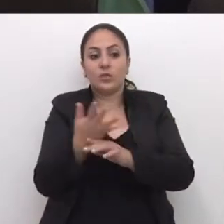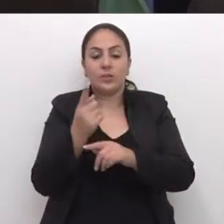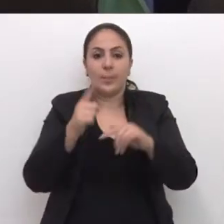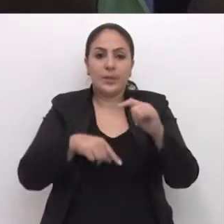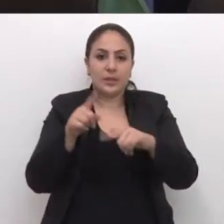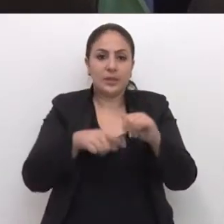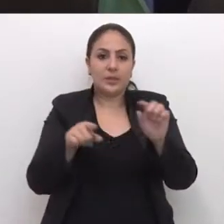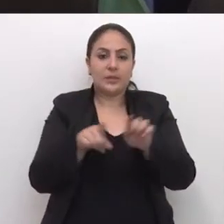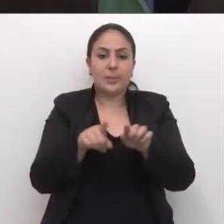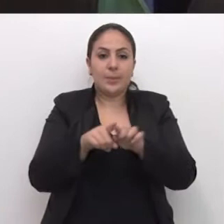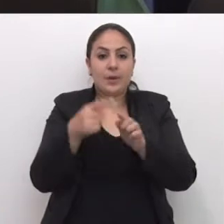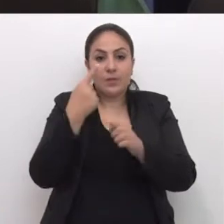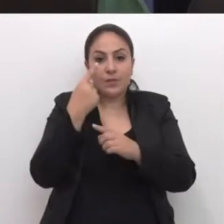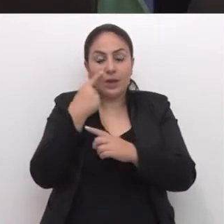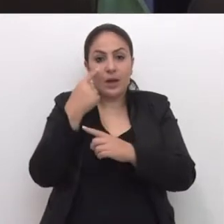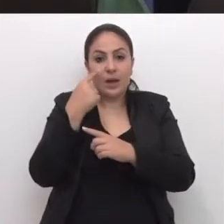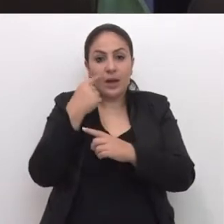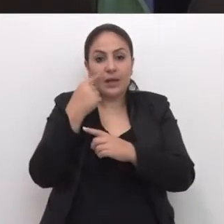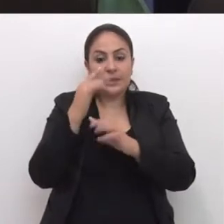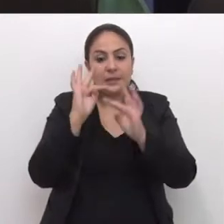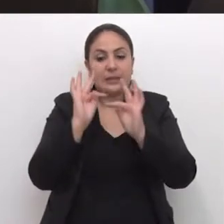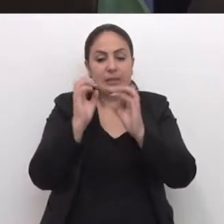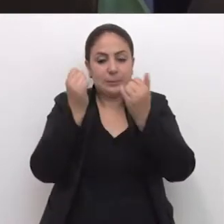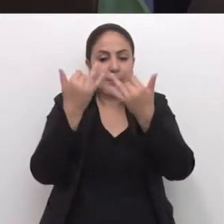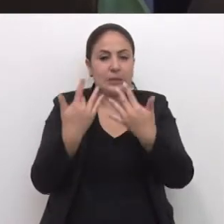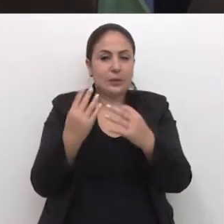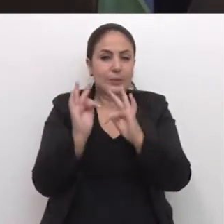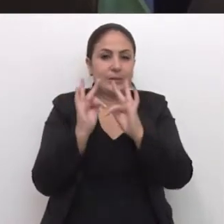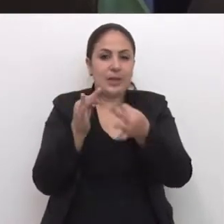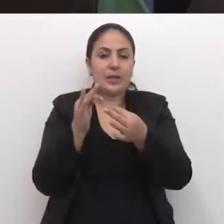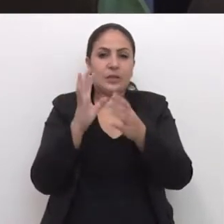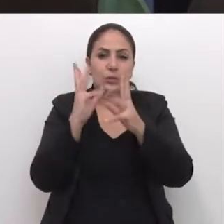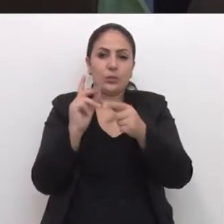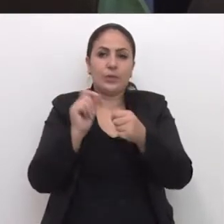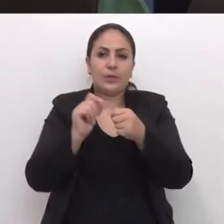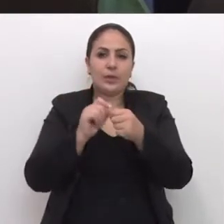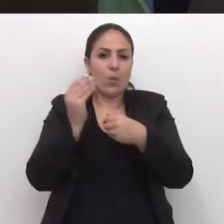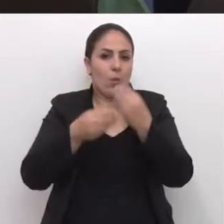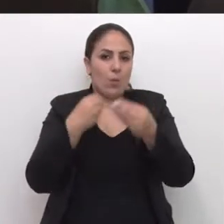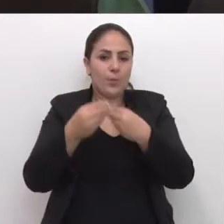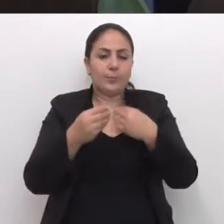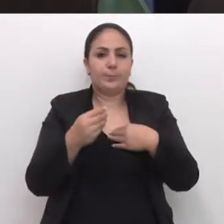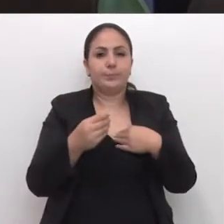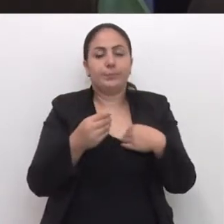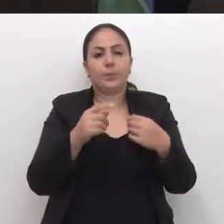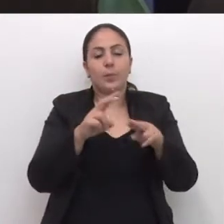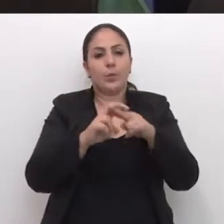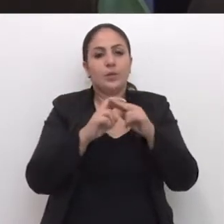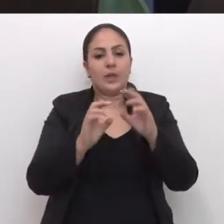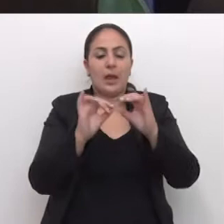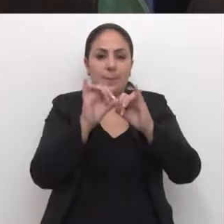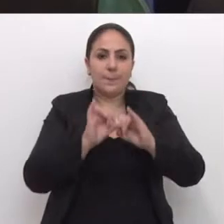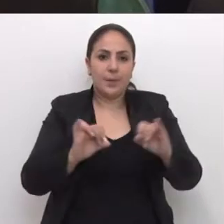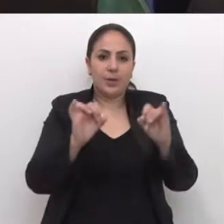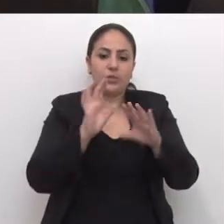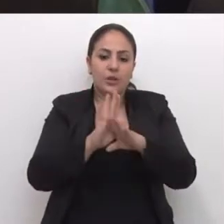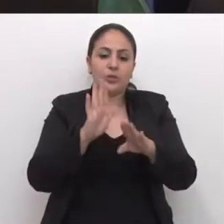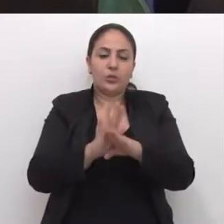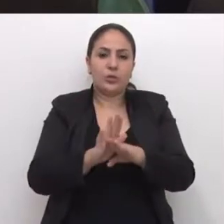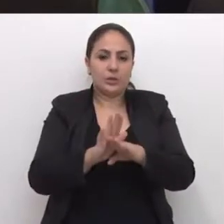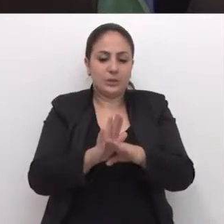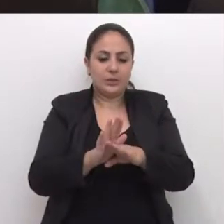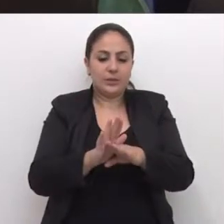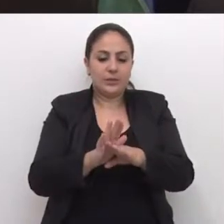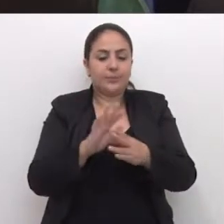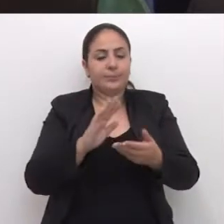de materiais e um memorial descritivo, descrevendo tecnicamente o que vai ser feito e como vai ser feito. Então, a IMED vai procurar auxiliar